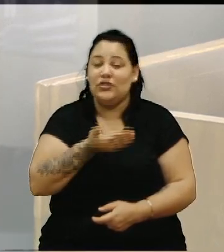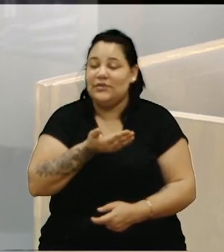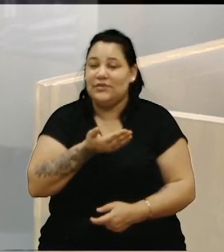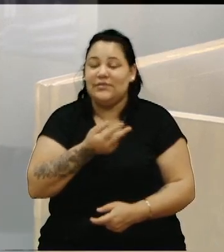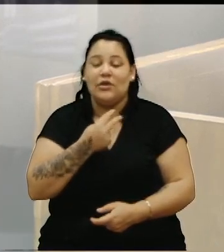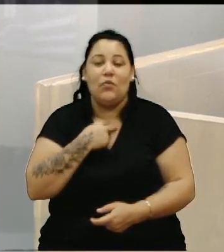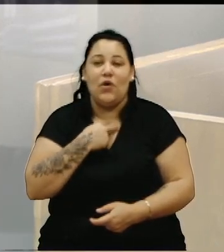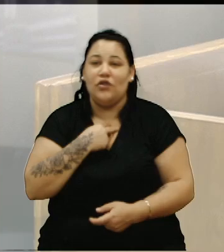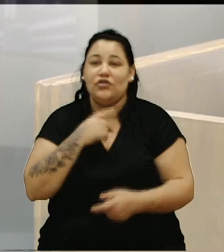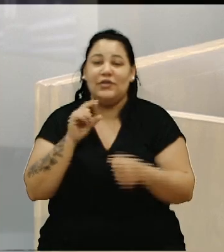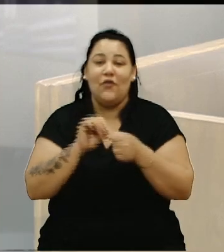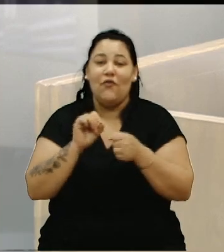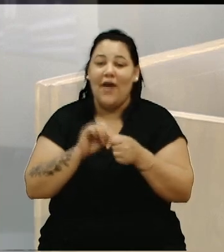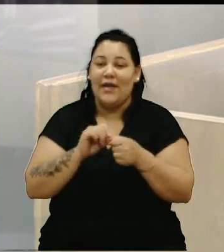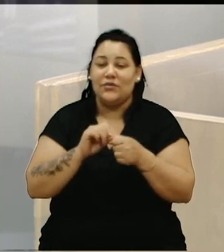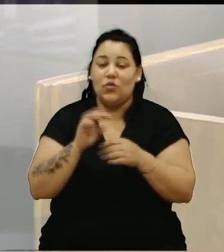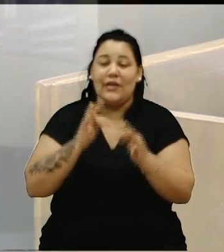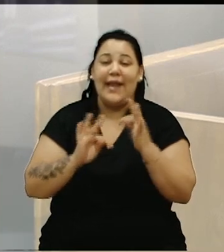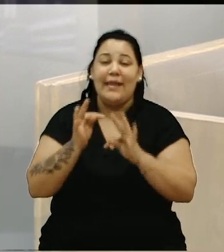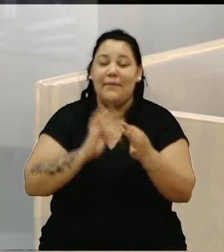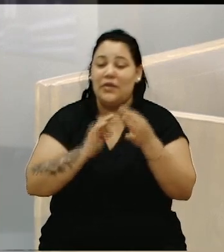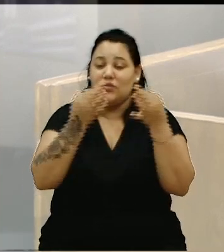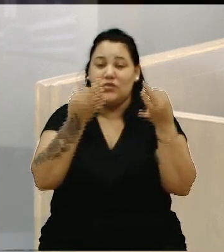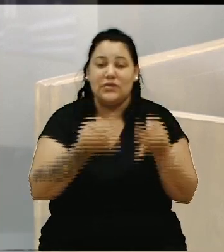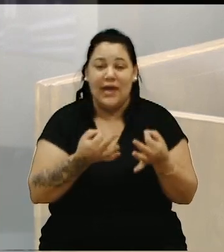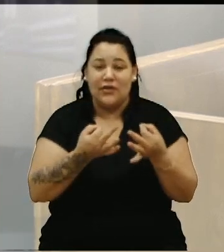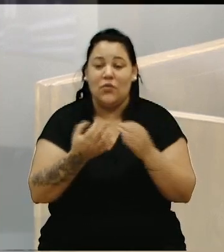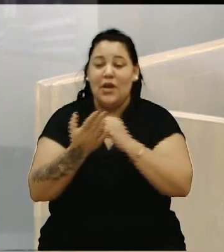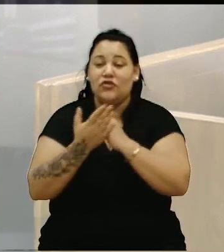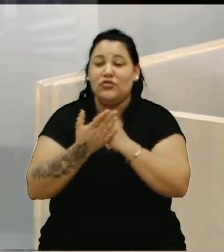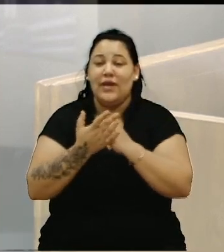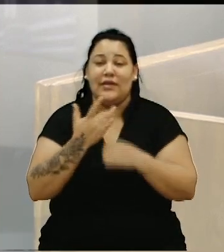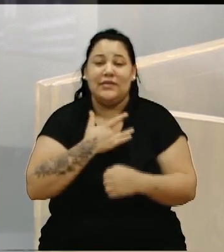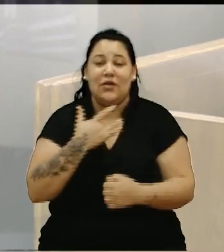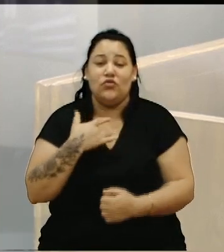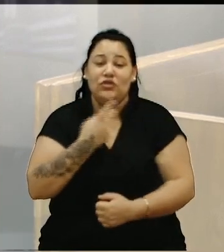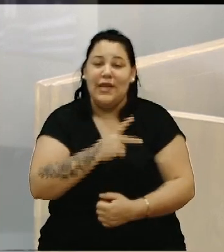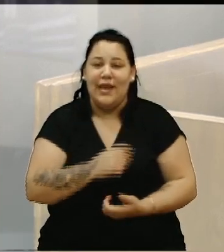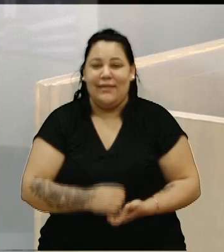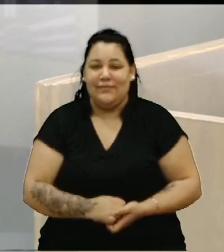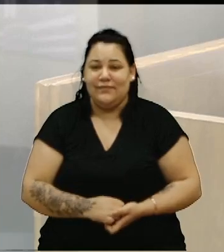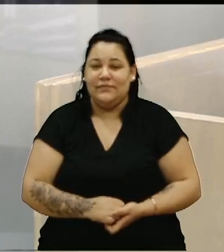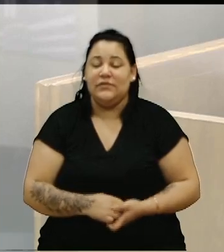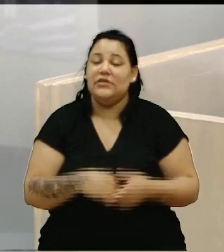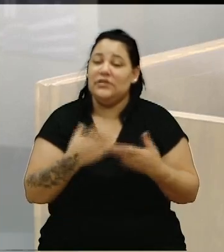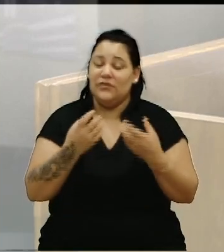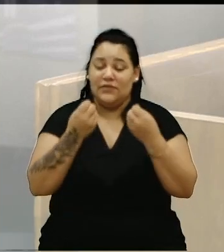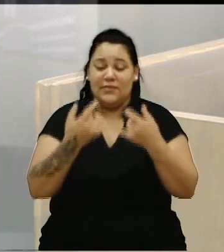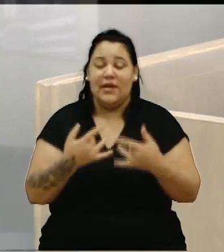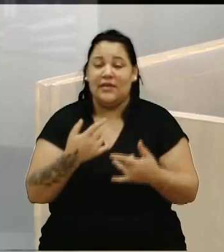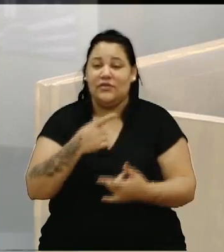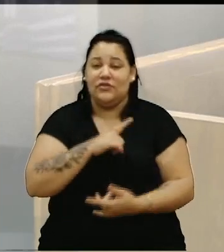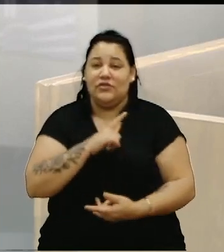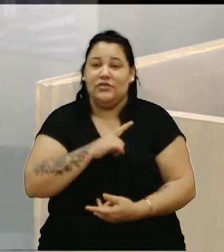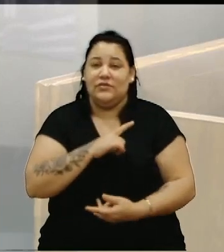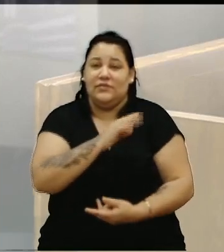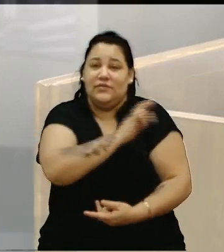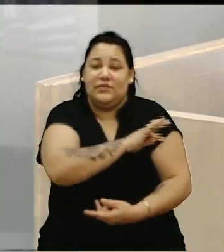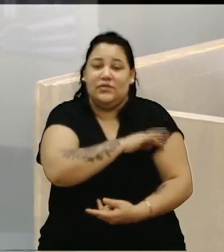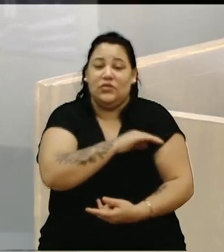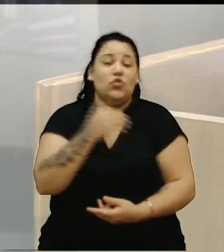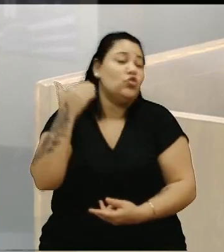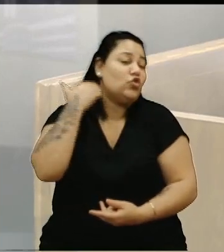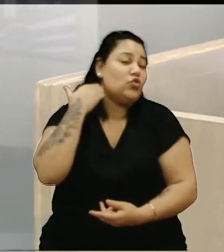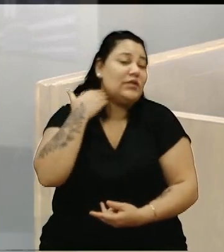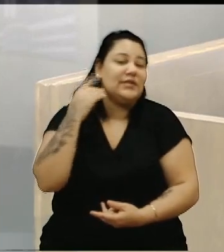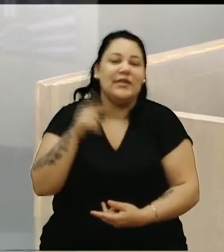porque não faz o efeito que precisa ser para ajudar ele. Então, foi dito que tinha medicação, o juiz negou, só que